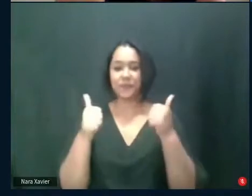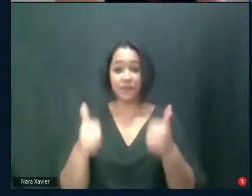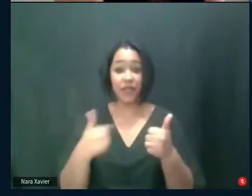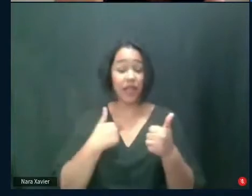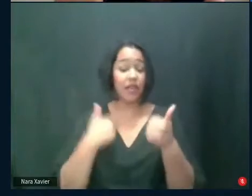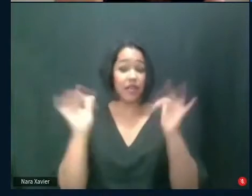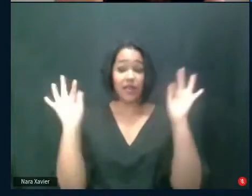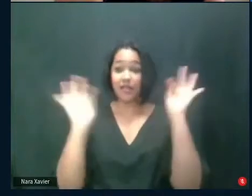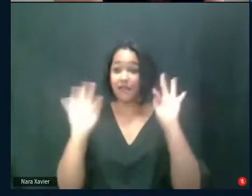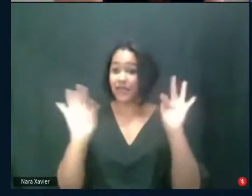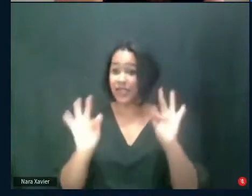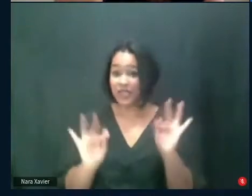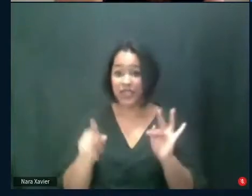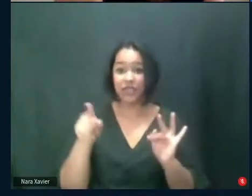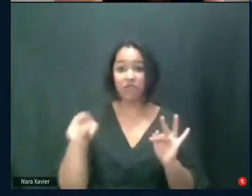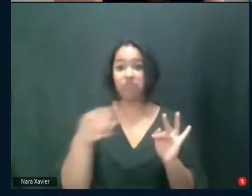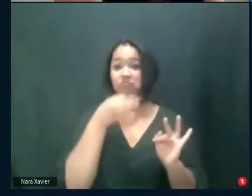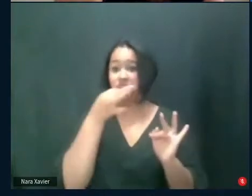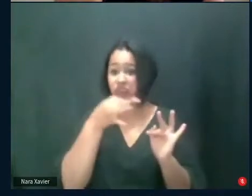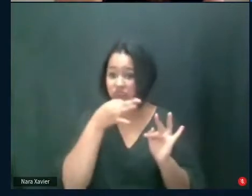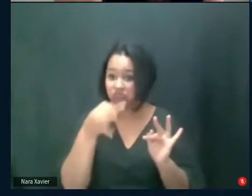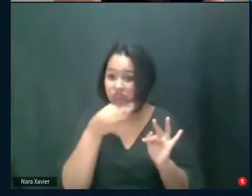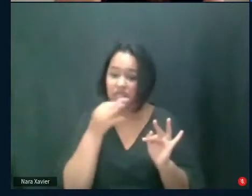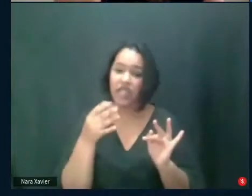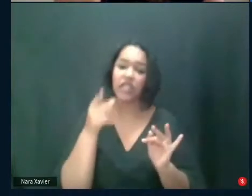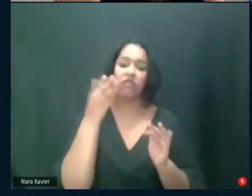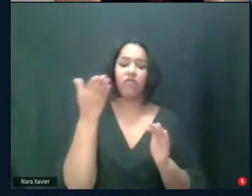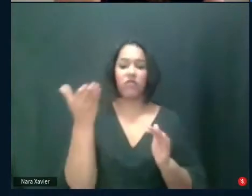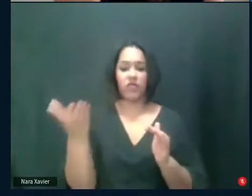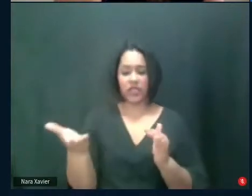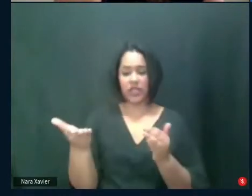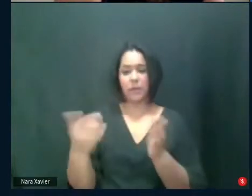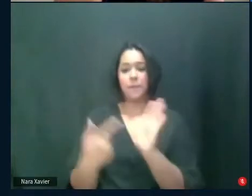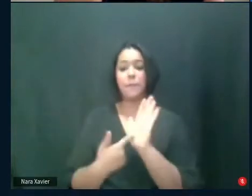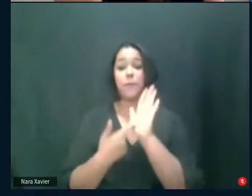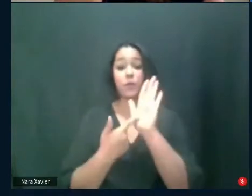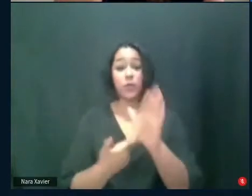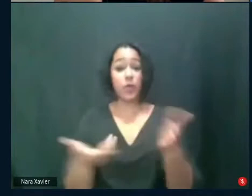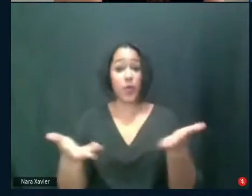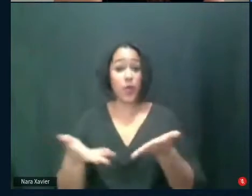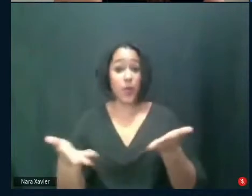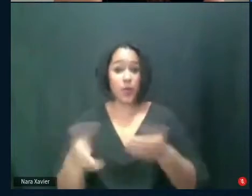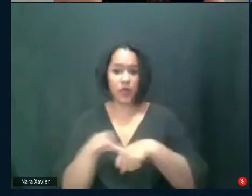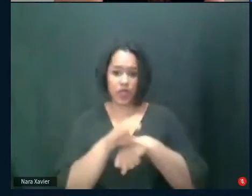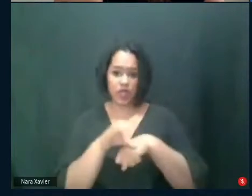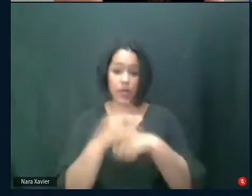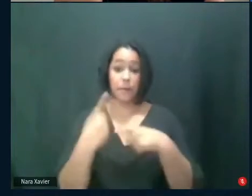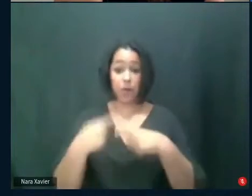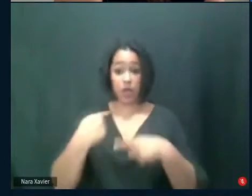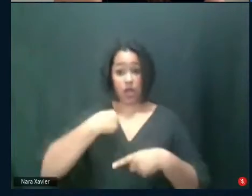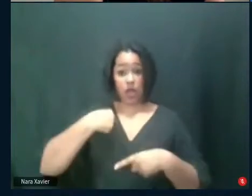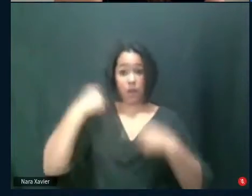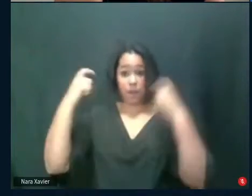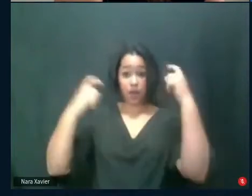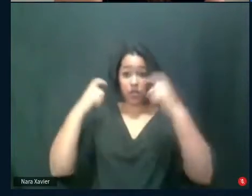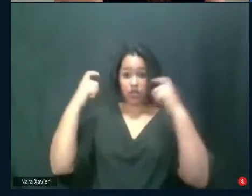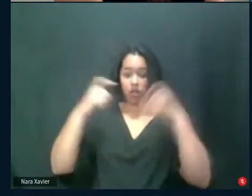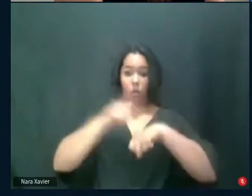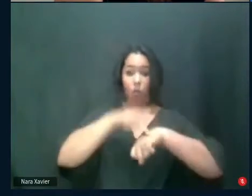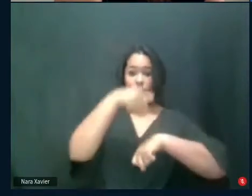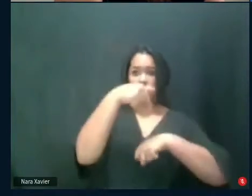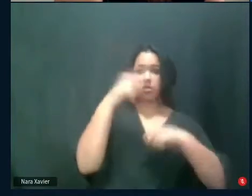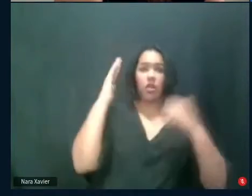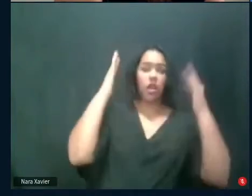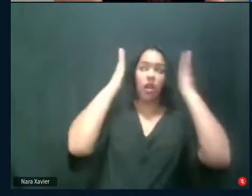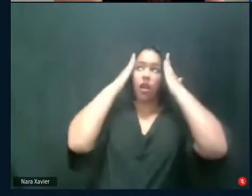estou muito feliz com as suas considerações. Fico muito feliz com a fala que você trouxe hoje sobre os CAIS. Porque me preocupou muito na qualificação. Falei assim,